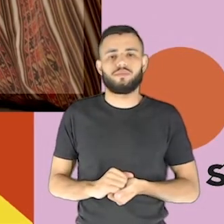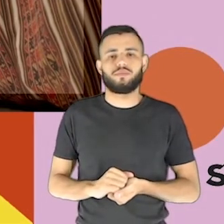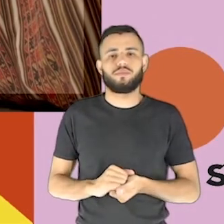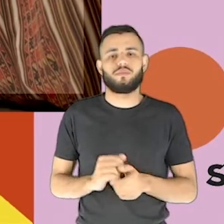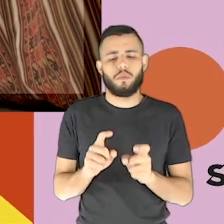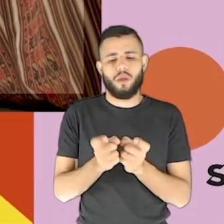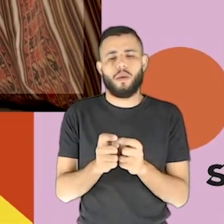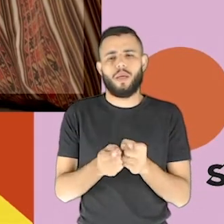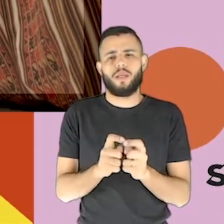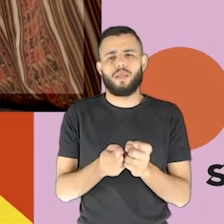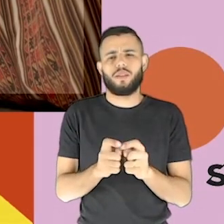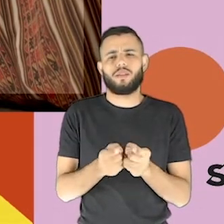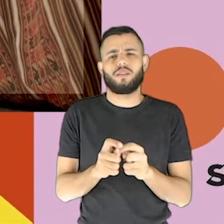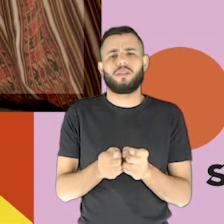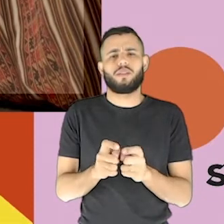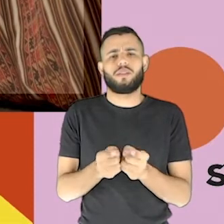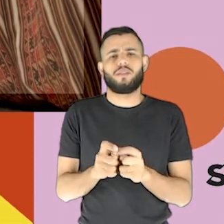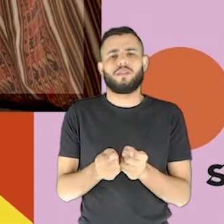o tronco bem firme.